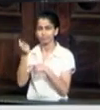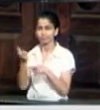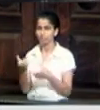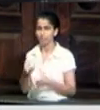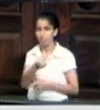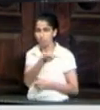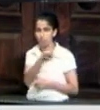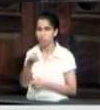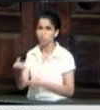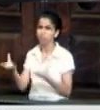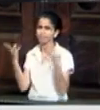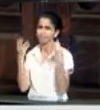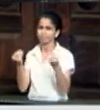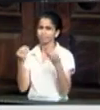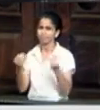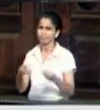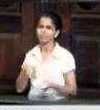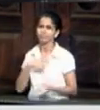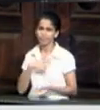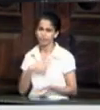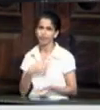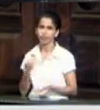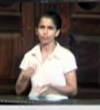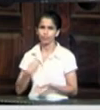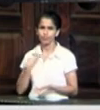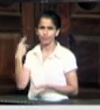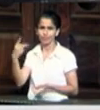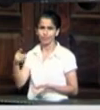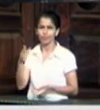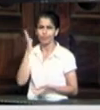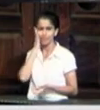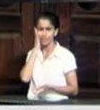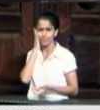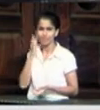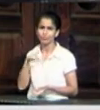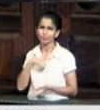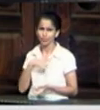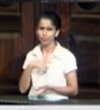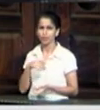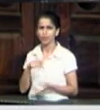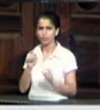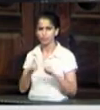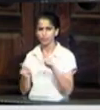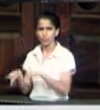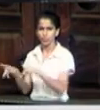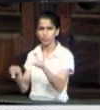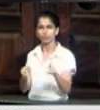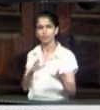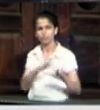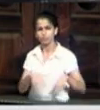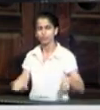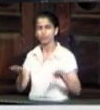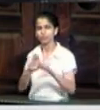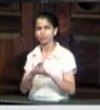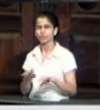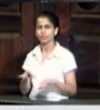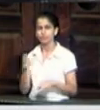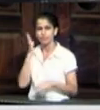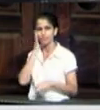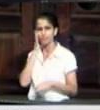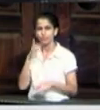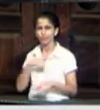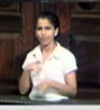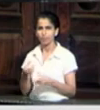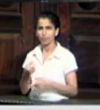impacto real na vida do policial militar e na vida da população desse Estado. Segundo o estudo realizado